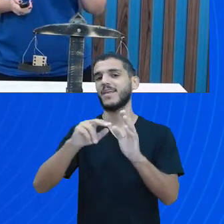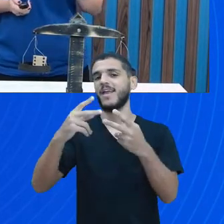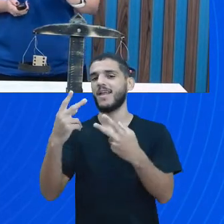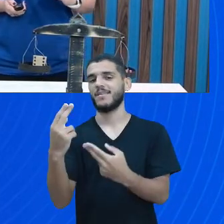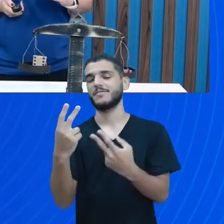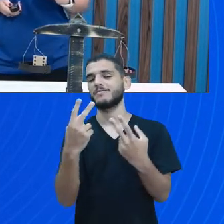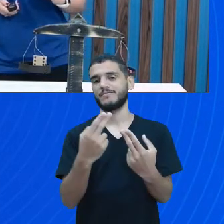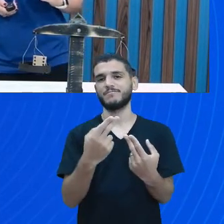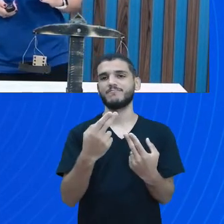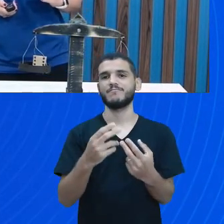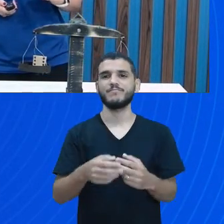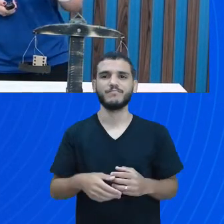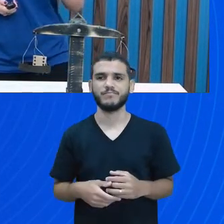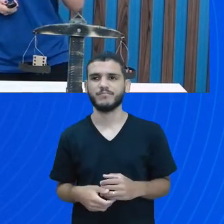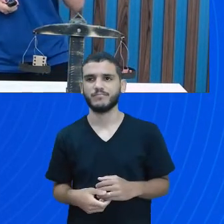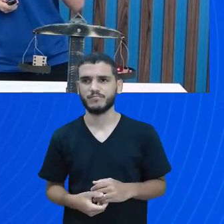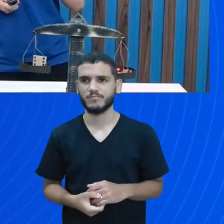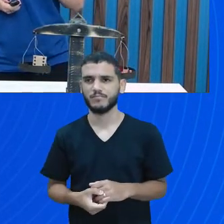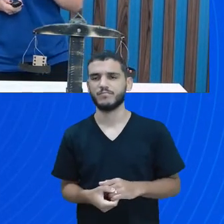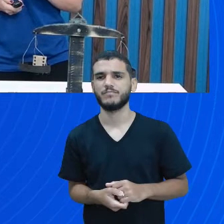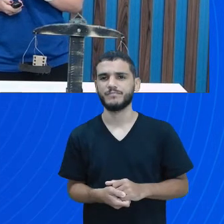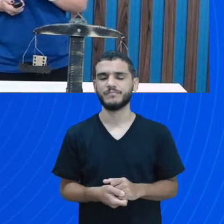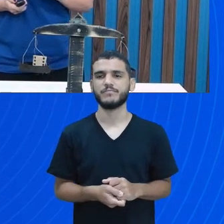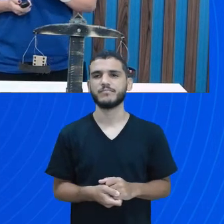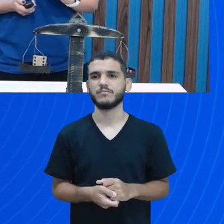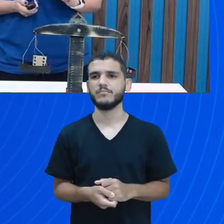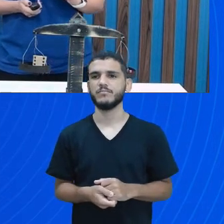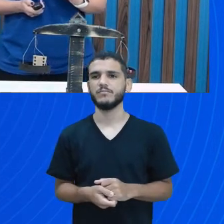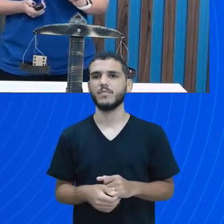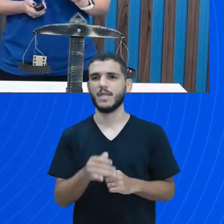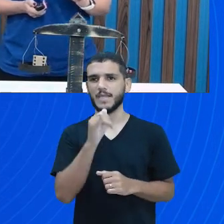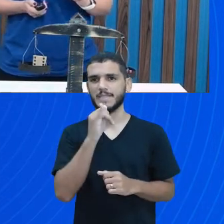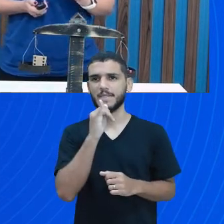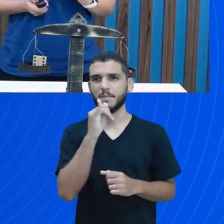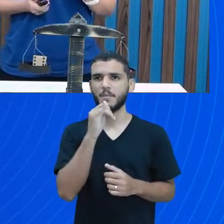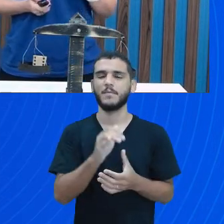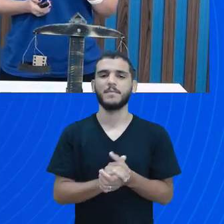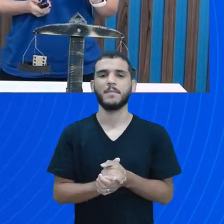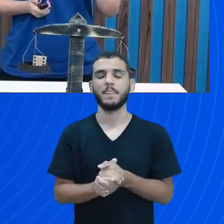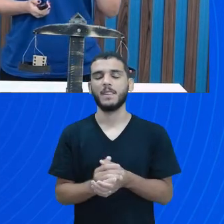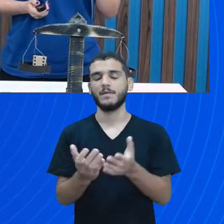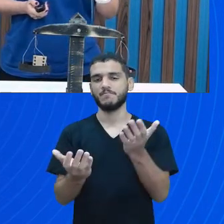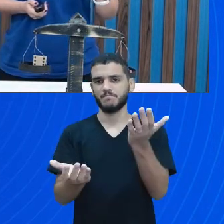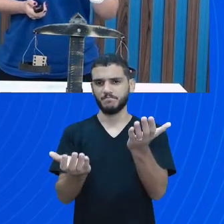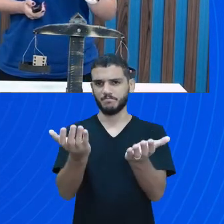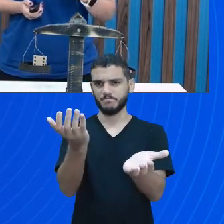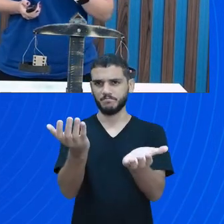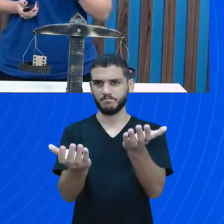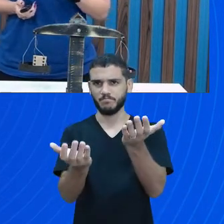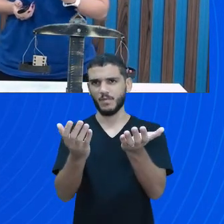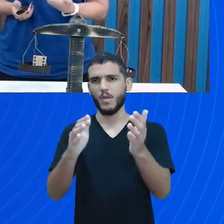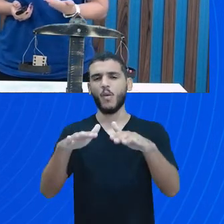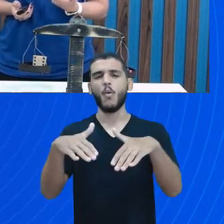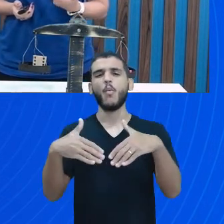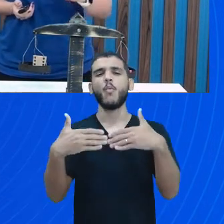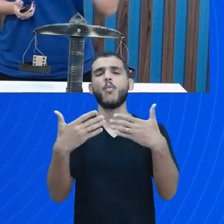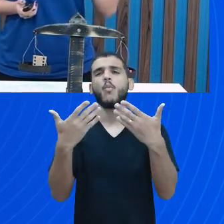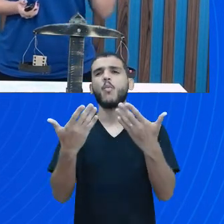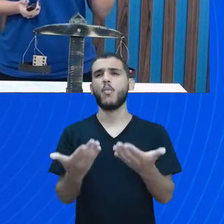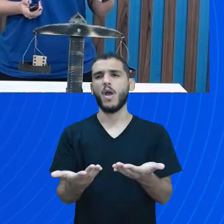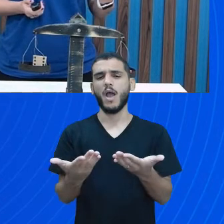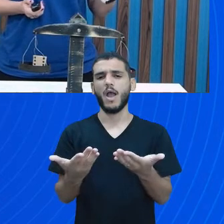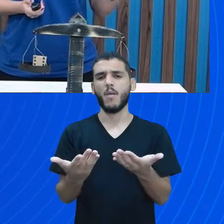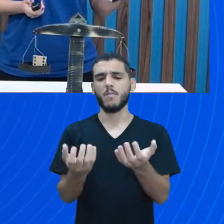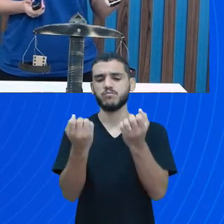aprender isso agora. Começando aí com essa balança. Qual a massa das mangas?